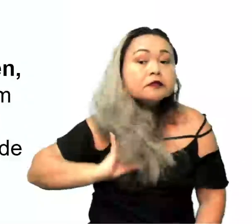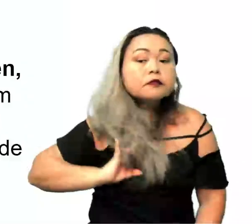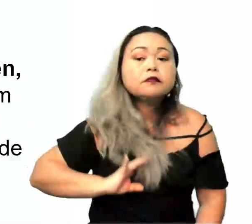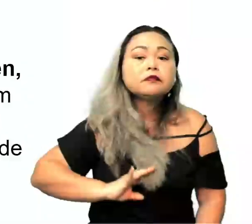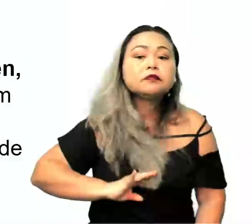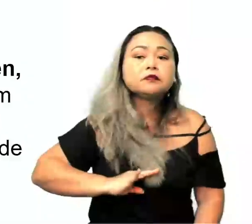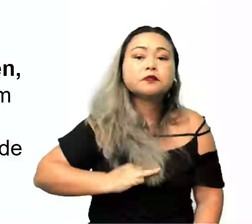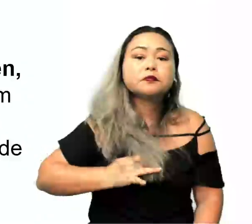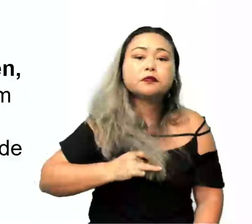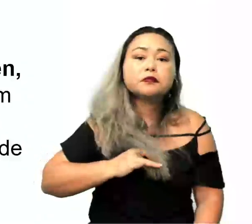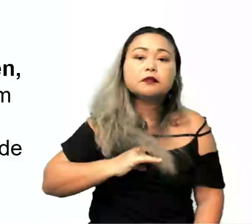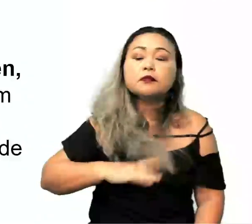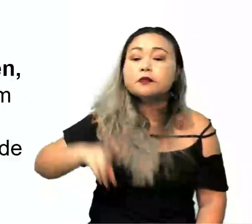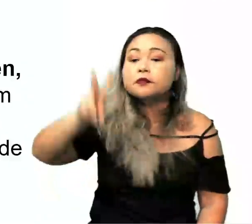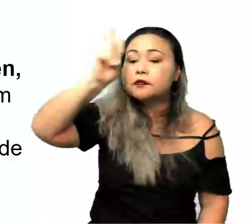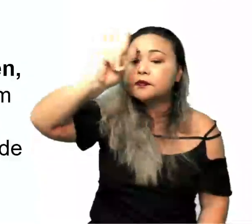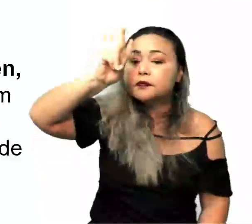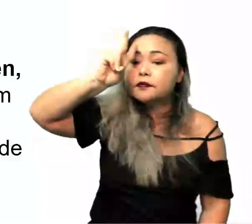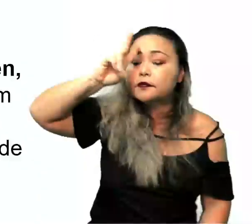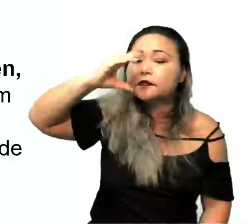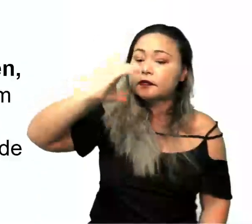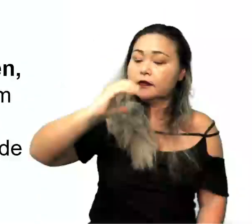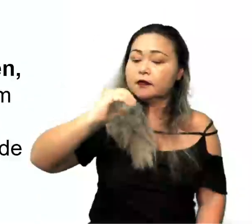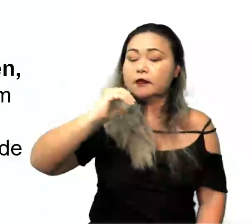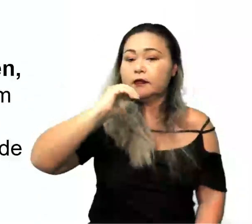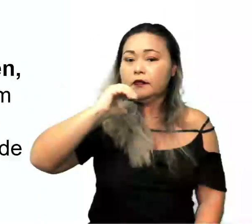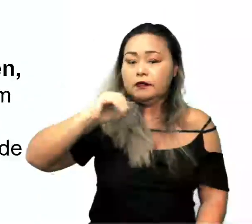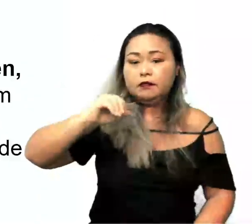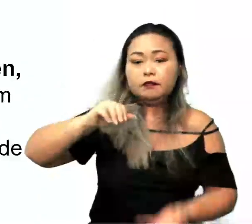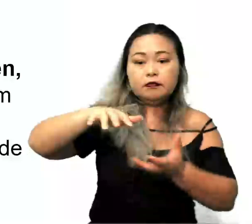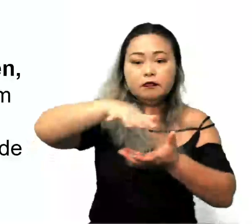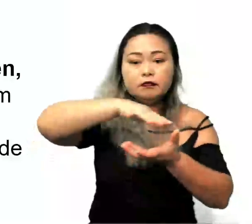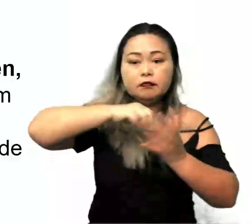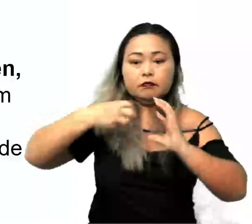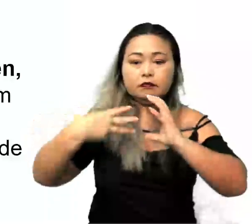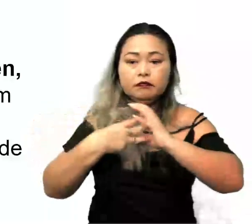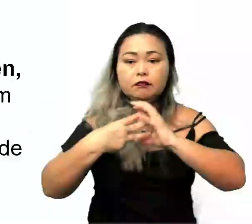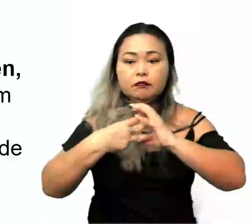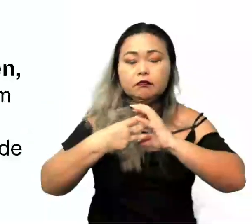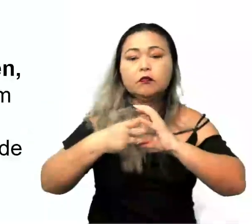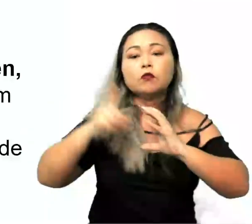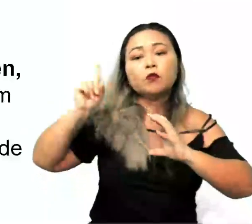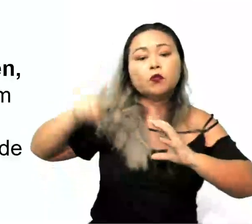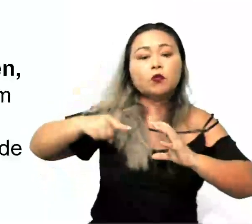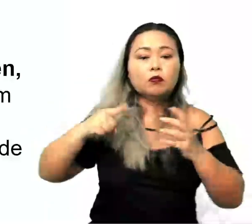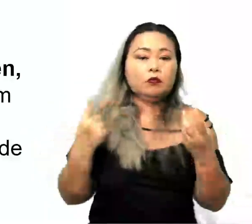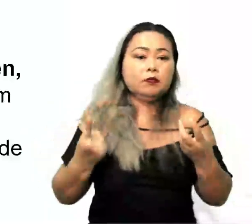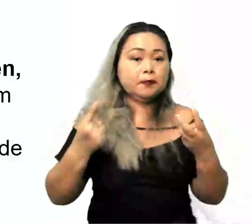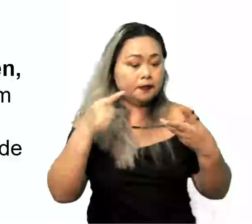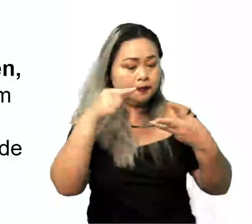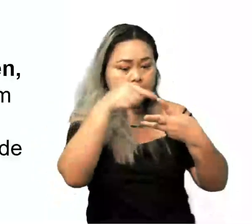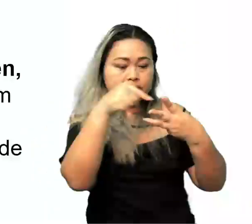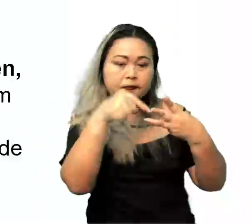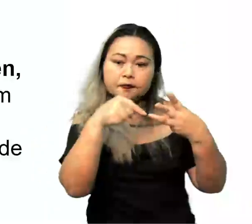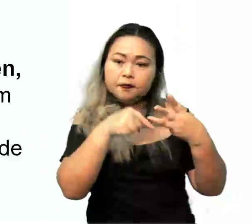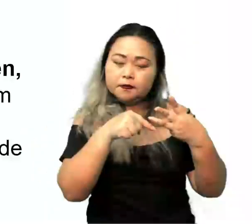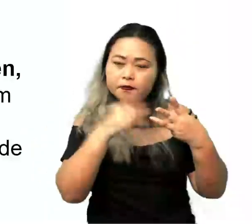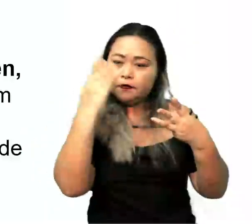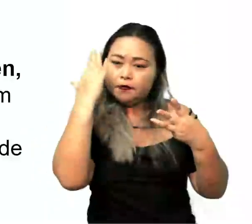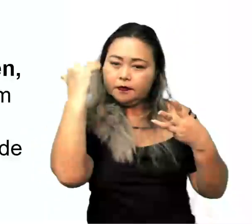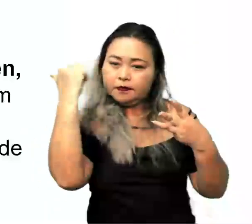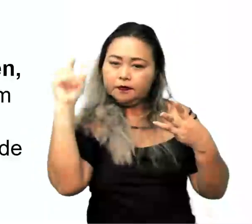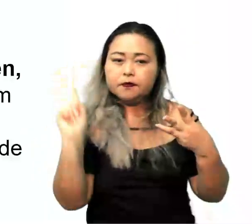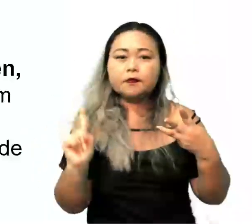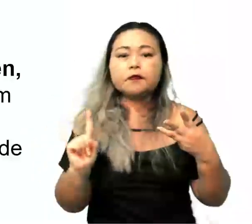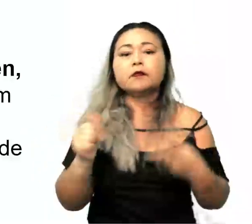A história da citologia. Então, nós temos aqui dois personagens, na verdade, três personagens muito importantes, tá? Eu vou começar